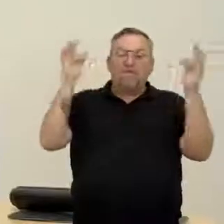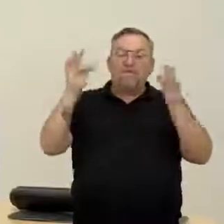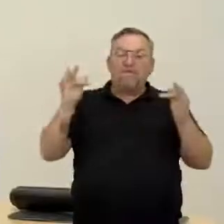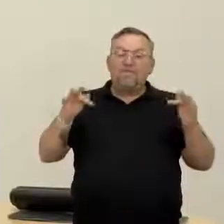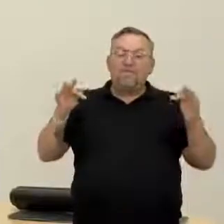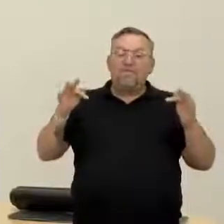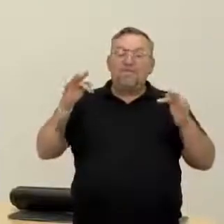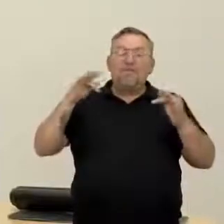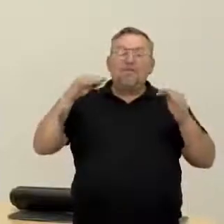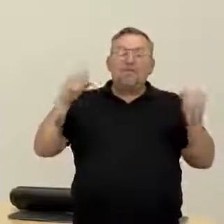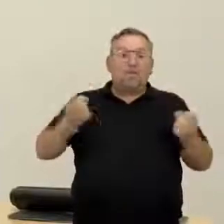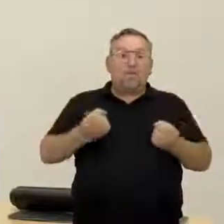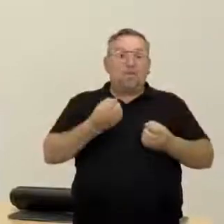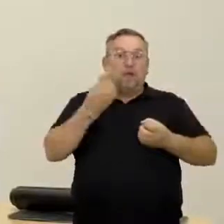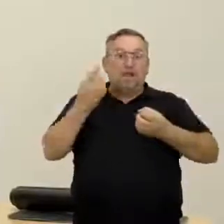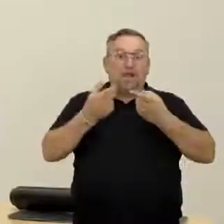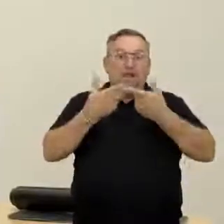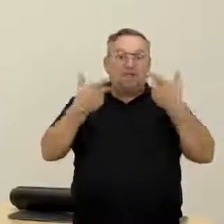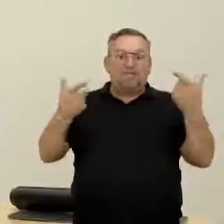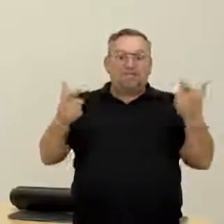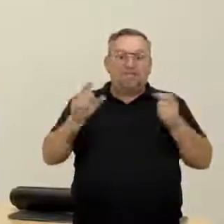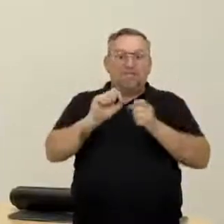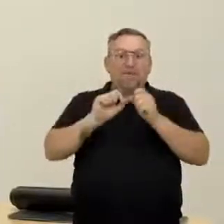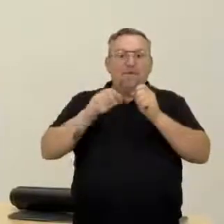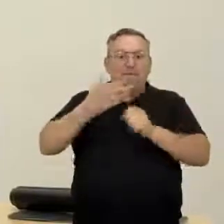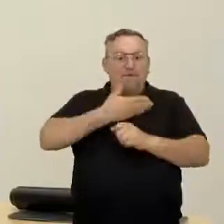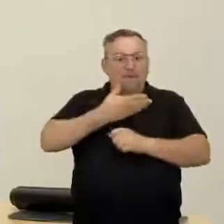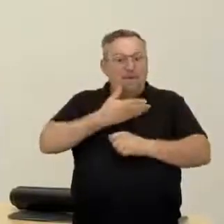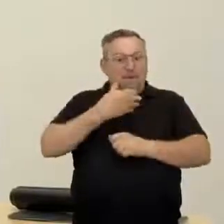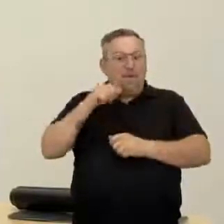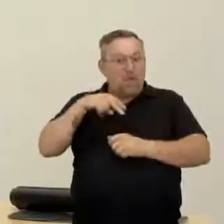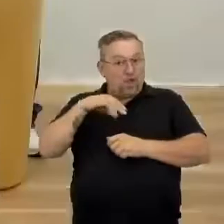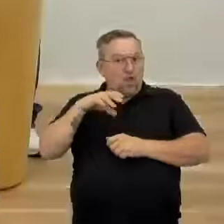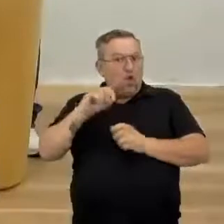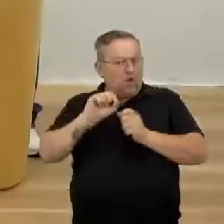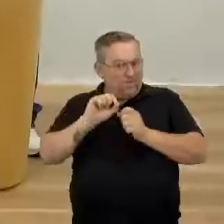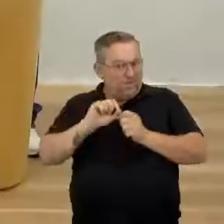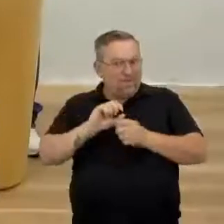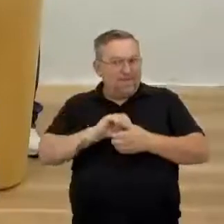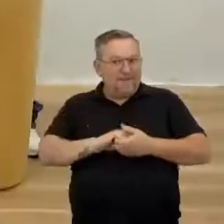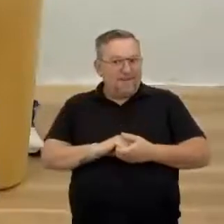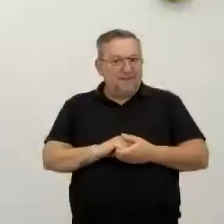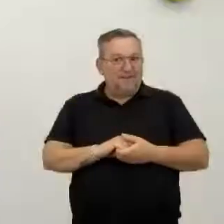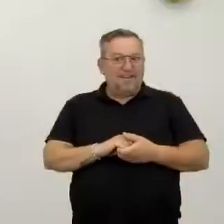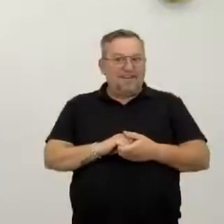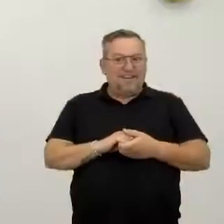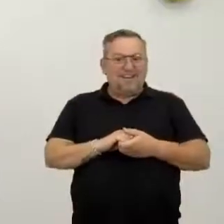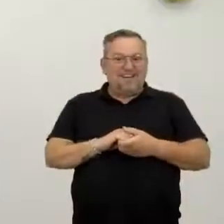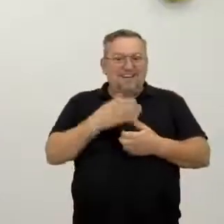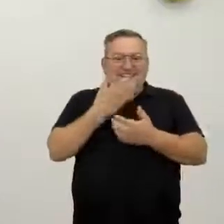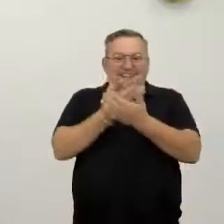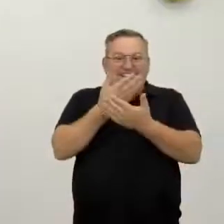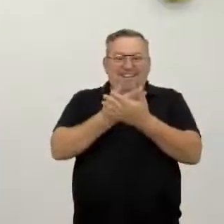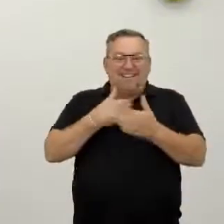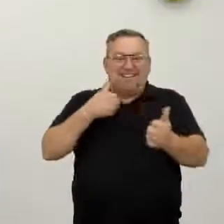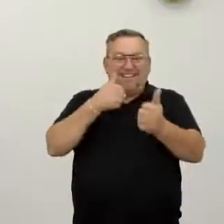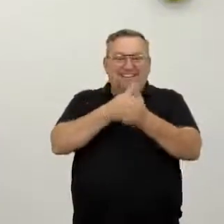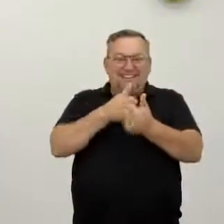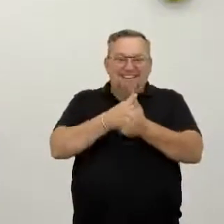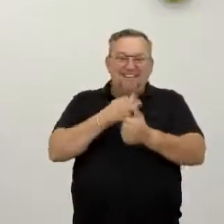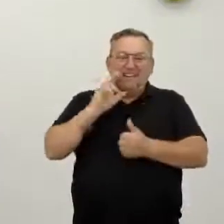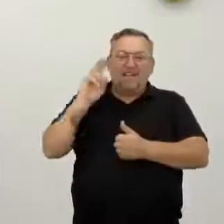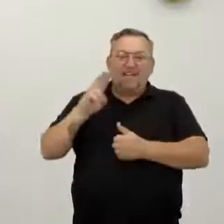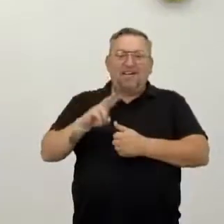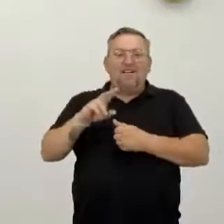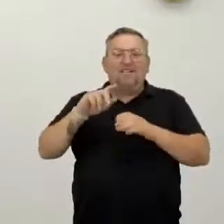de surpresas, que eu espero que o meu amigo Antônio faça para você. Isso, e acompanha a aula aí também, hein? Vamos lá. Então vamos ver um